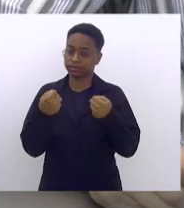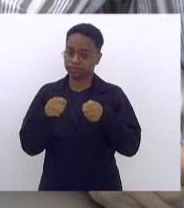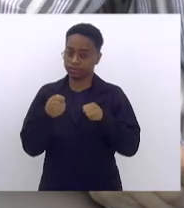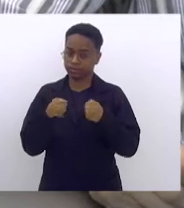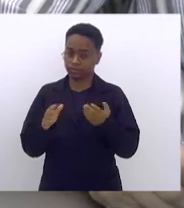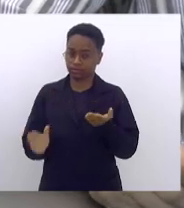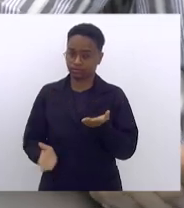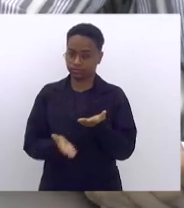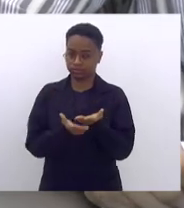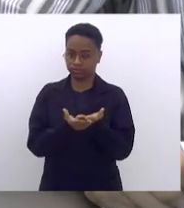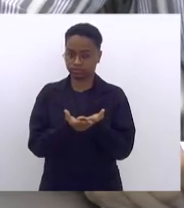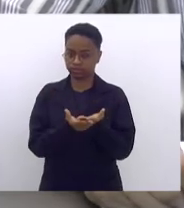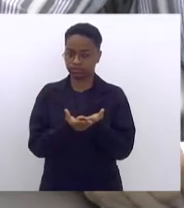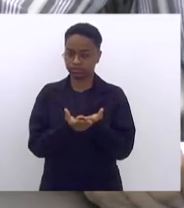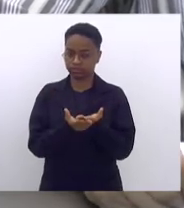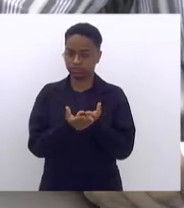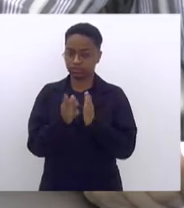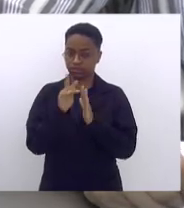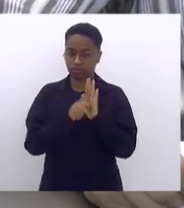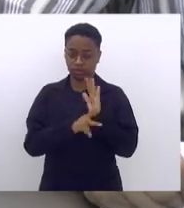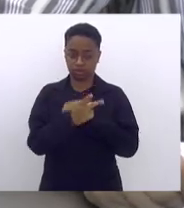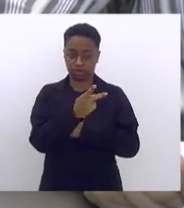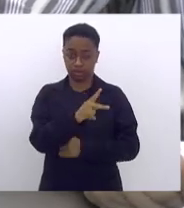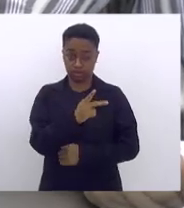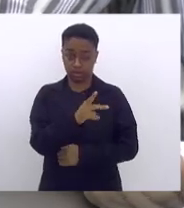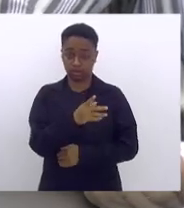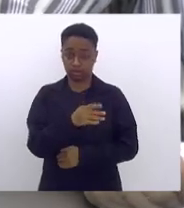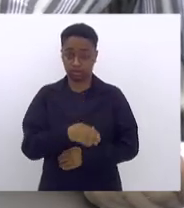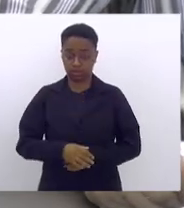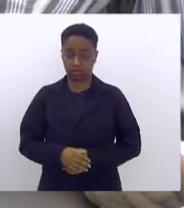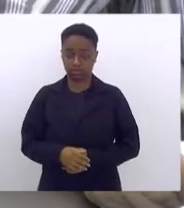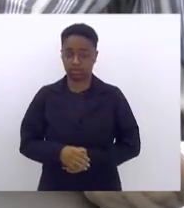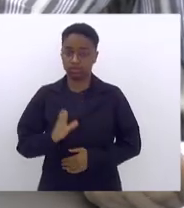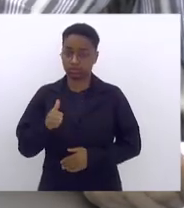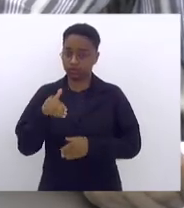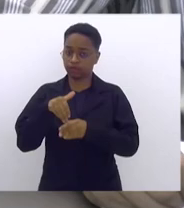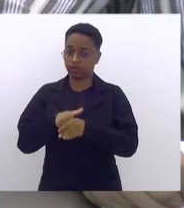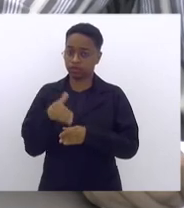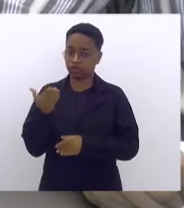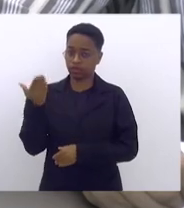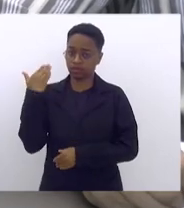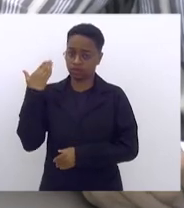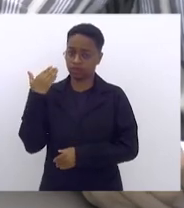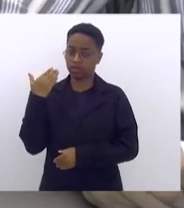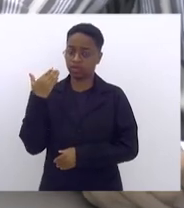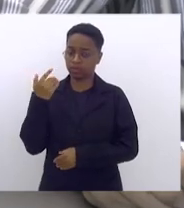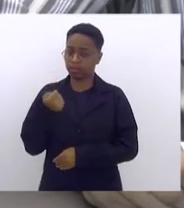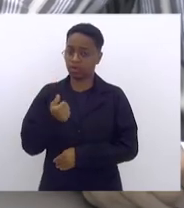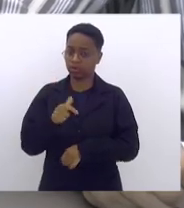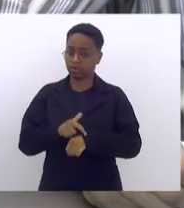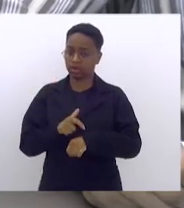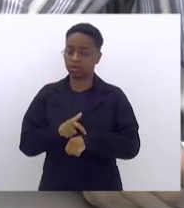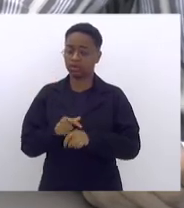anexado a um projeto de Vossa Excelência, que foi votado há dias atrás e que